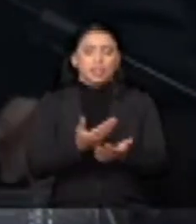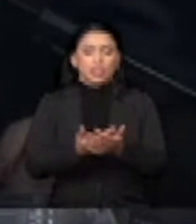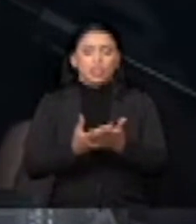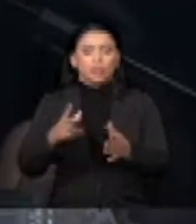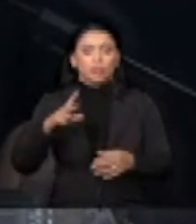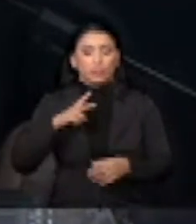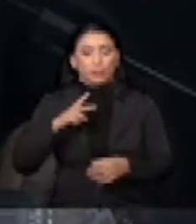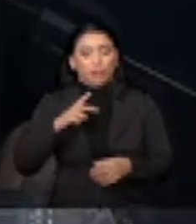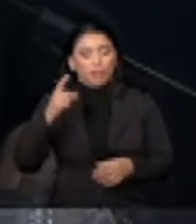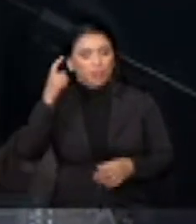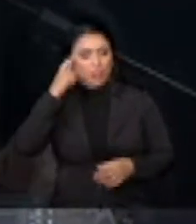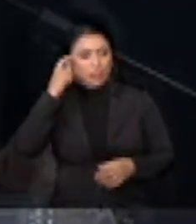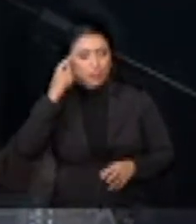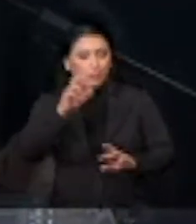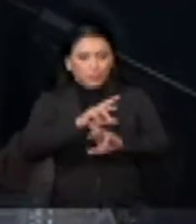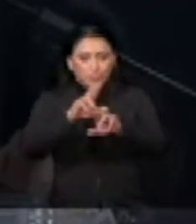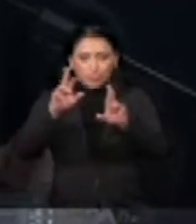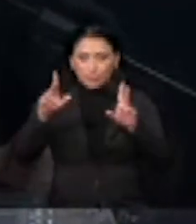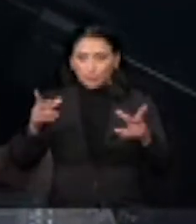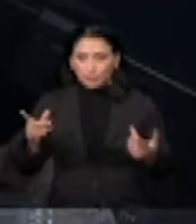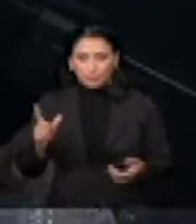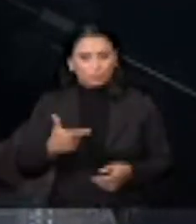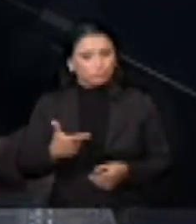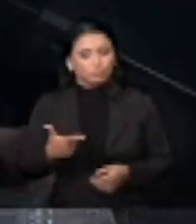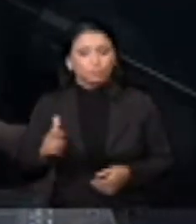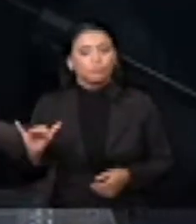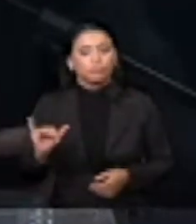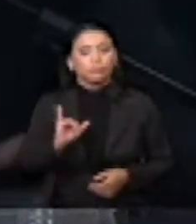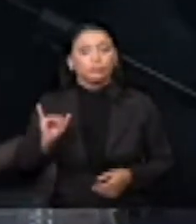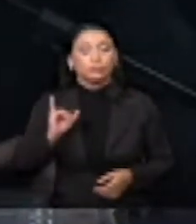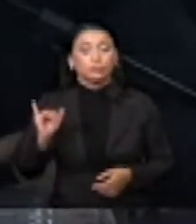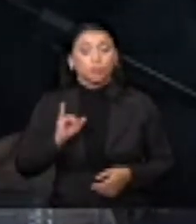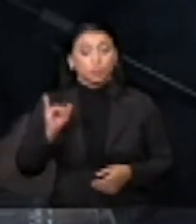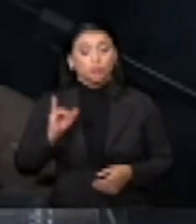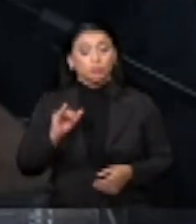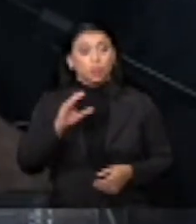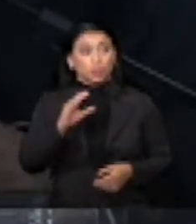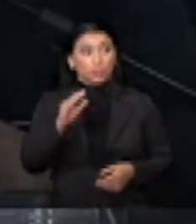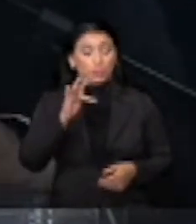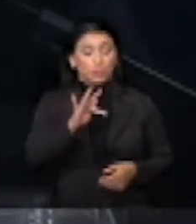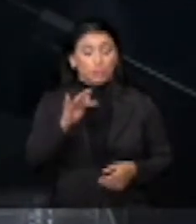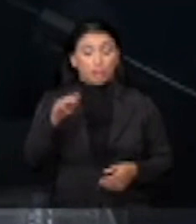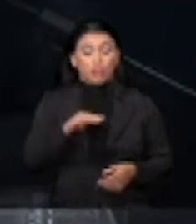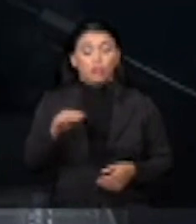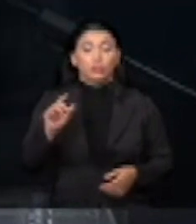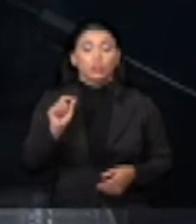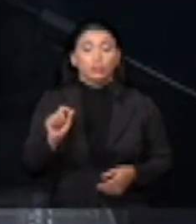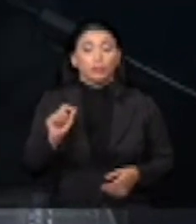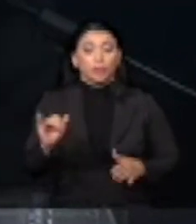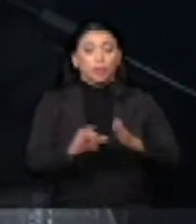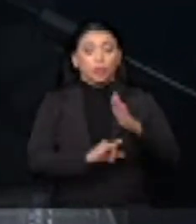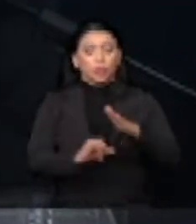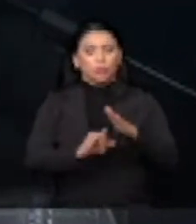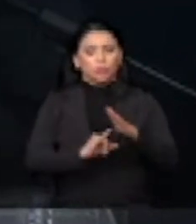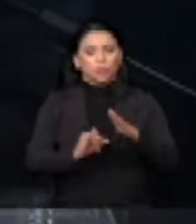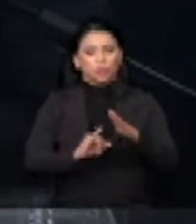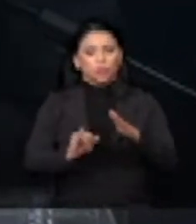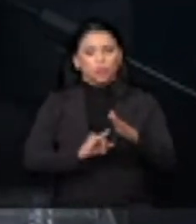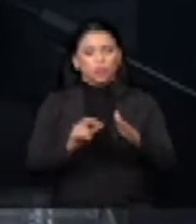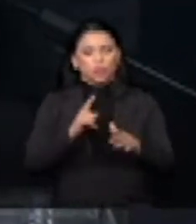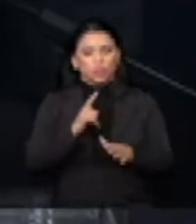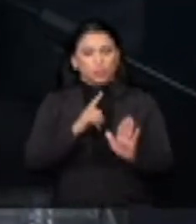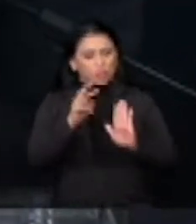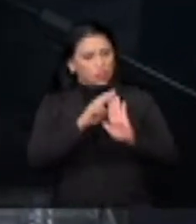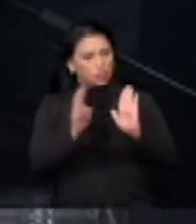diversos não importa o que importa o cfm como instituição a maior instituição